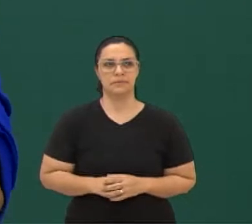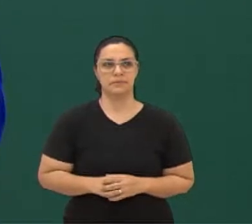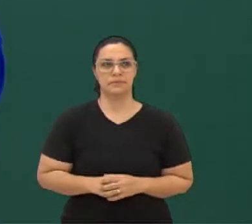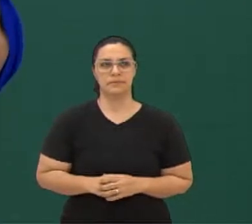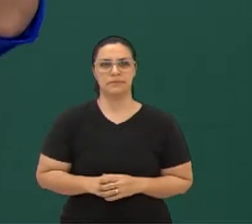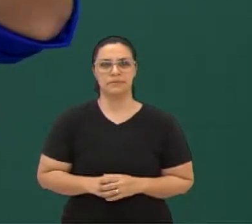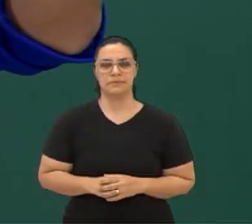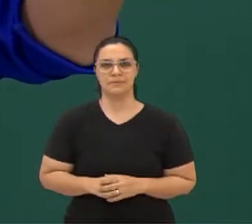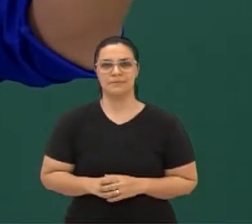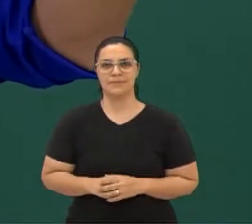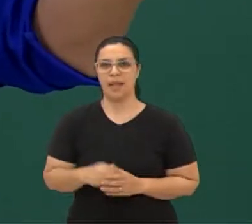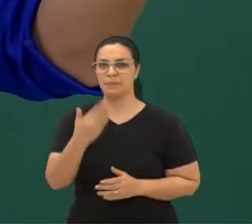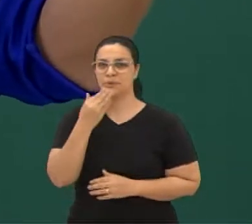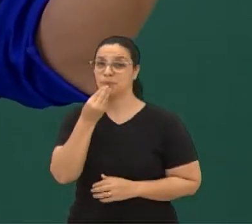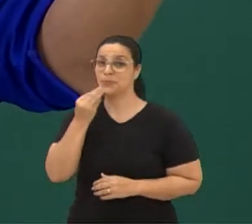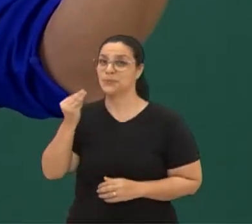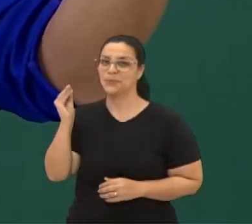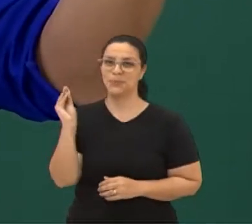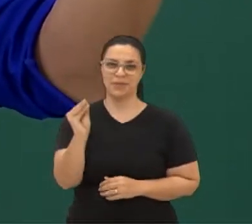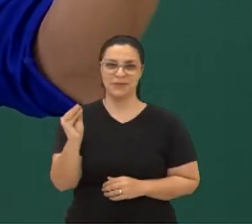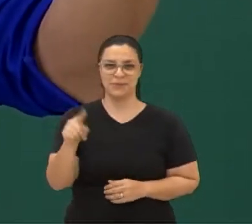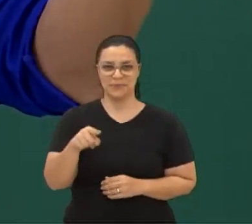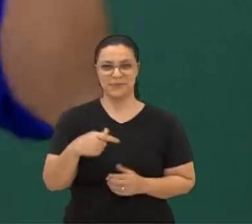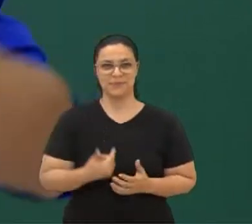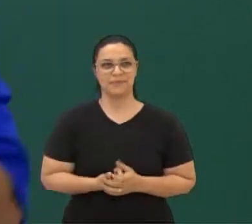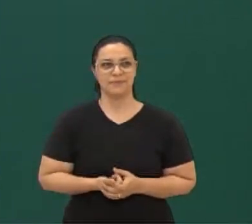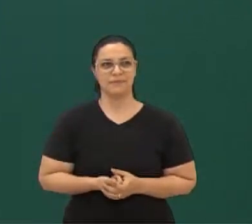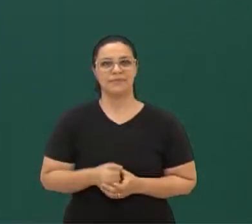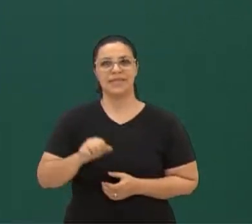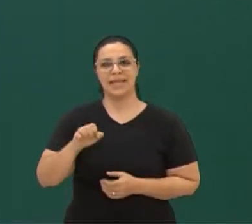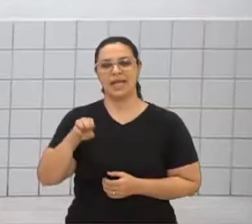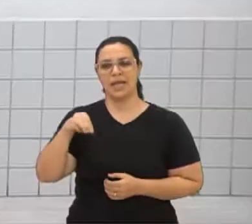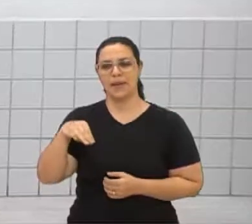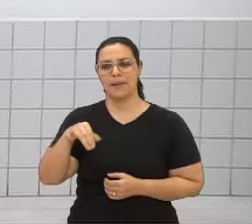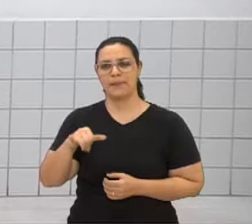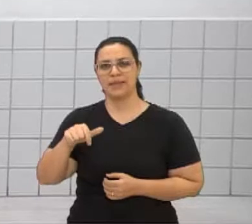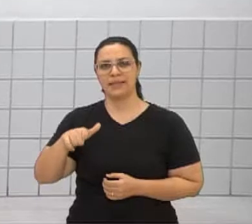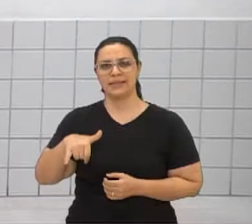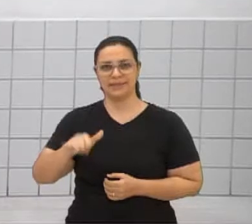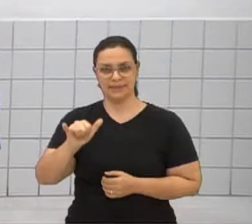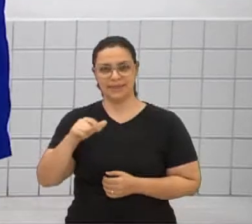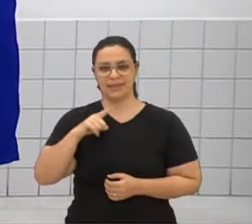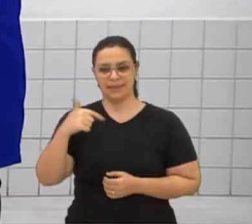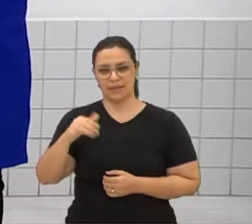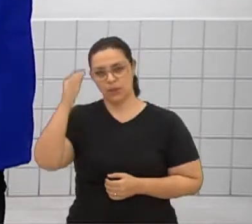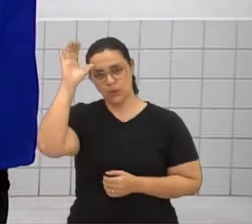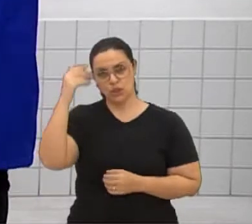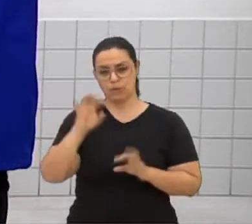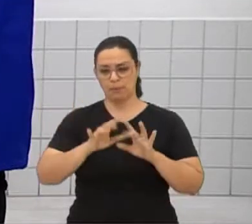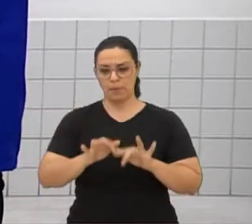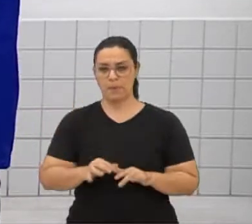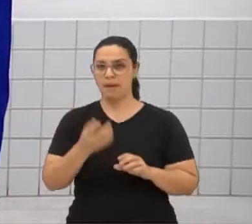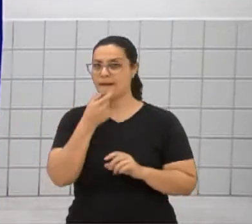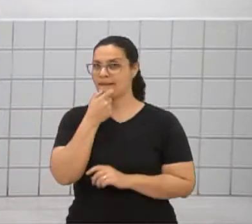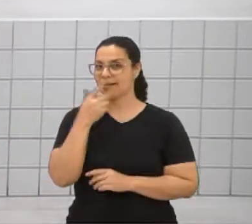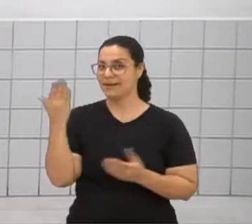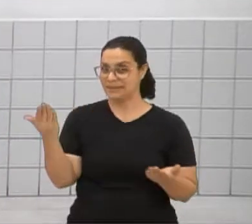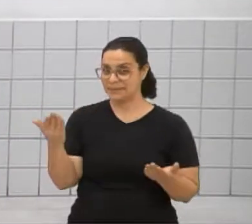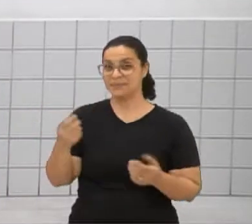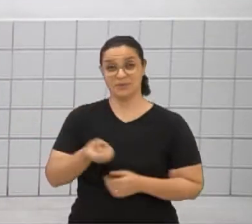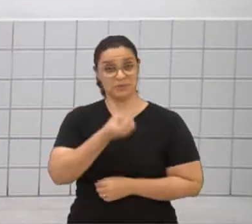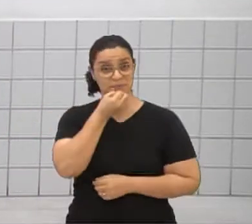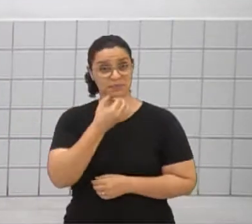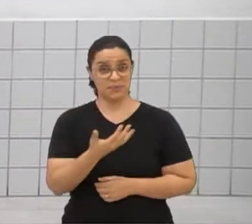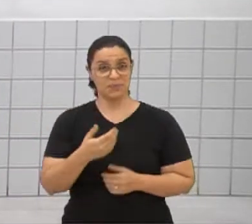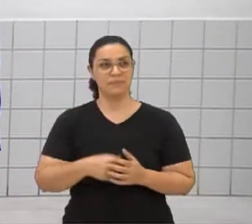girls and kisses kisses beijos para você Emily daqui de Curitiba escreveu em inglês pegar o não é